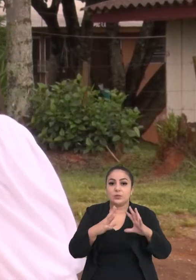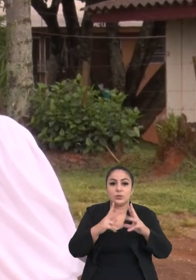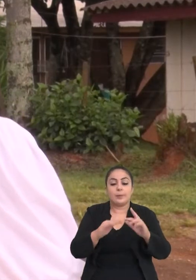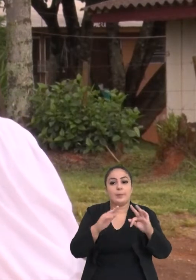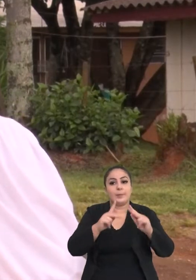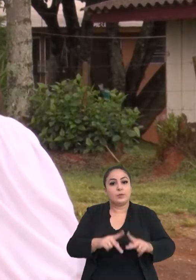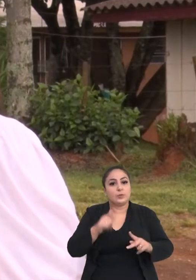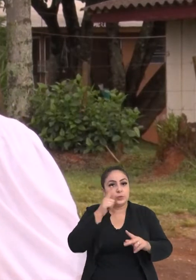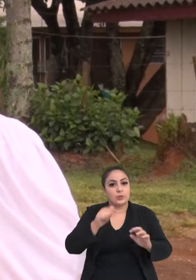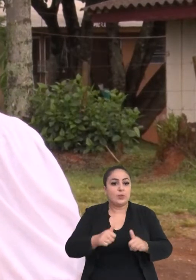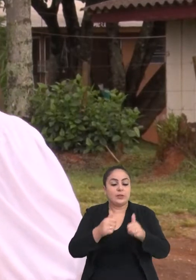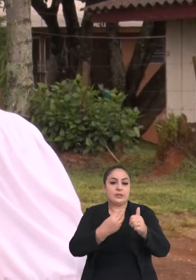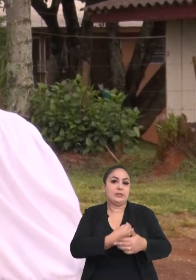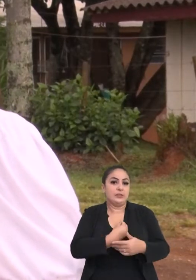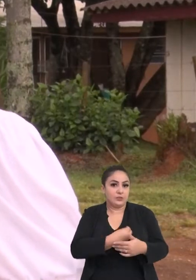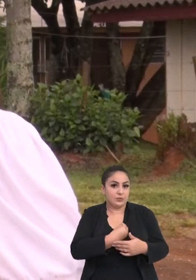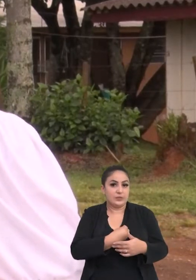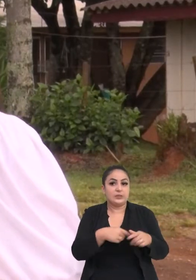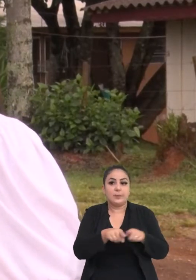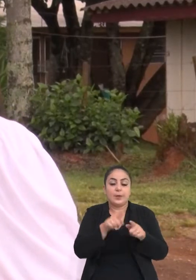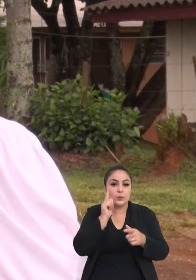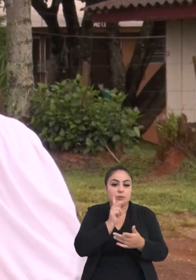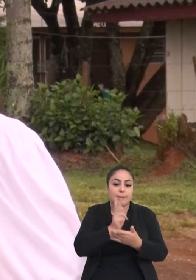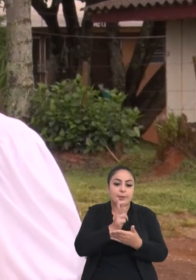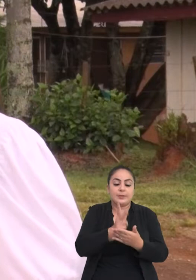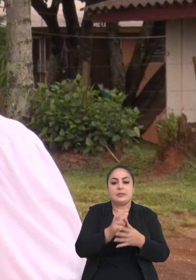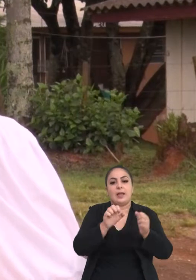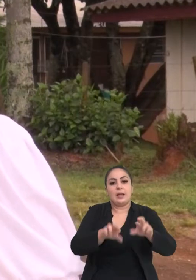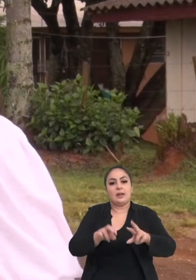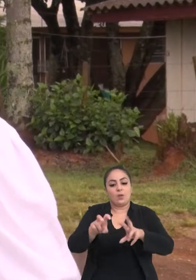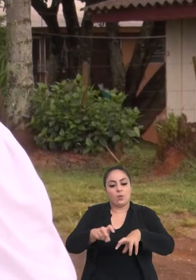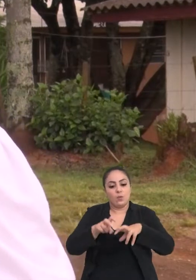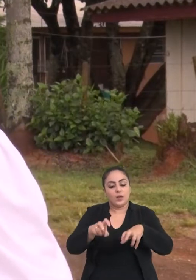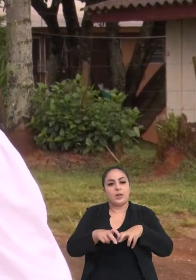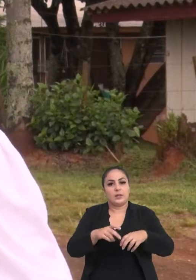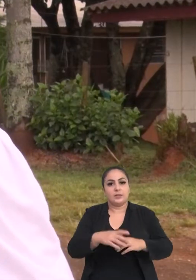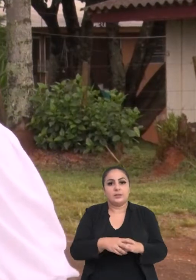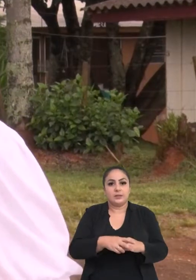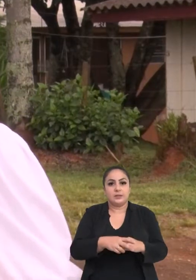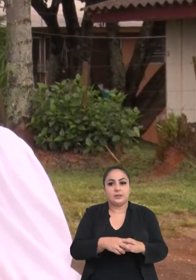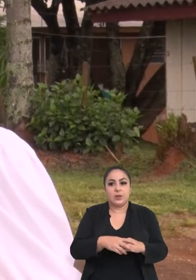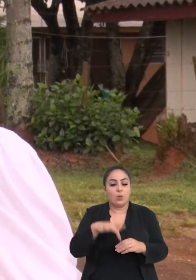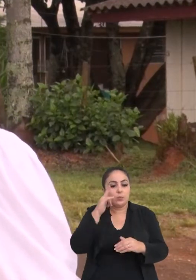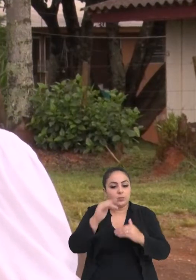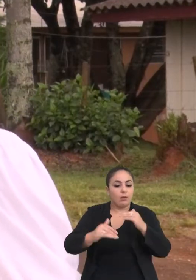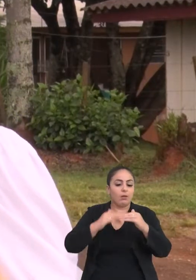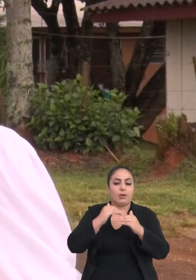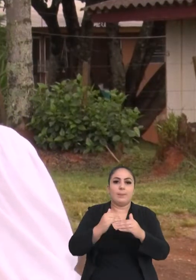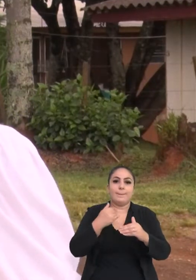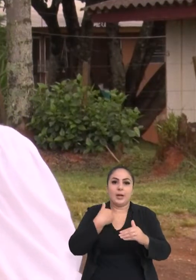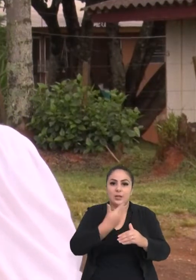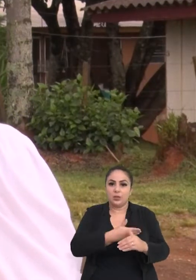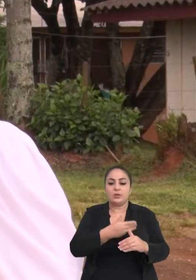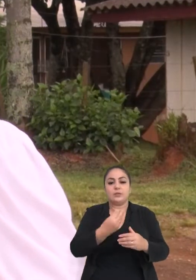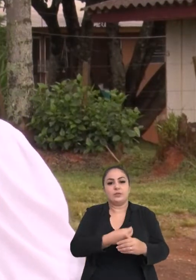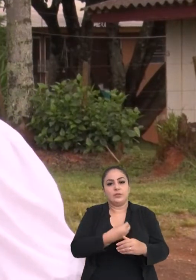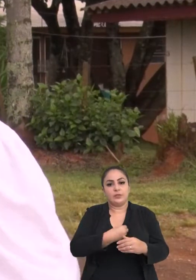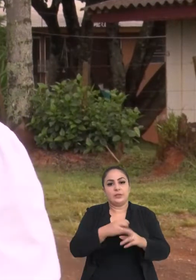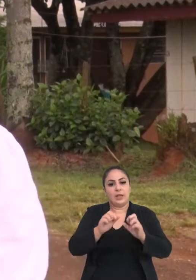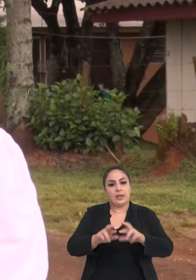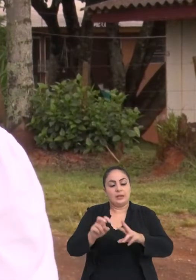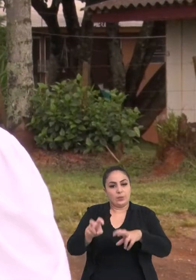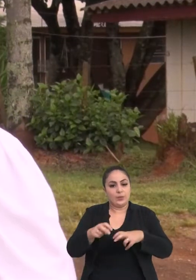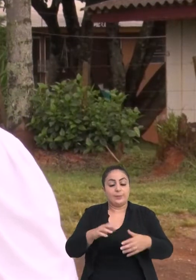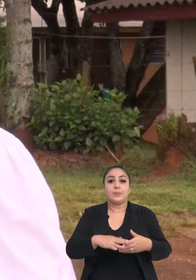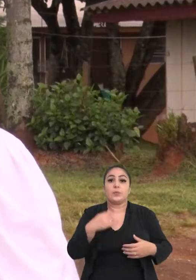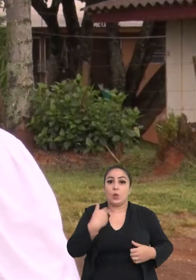que é necessário para as pessoas terem qualidade de vida e permanecerem no meio rural, ainda não ser alcançado para nós